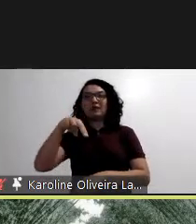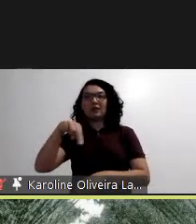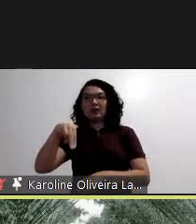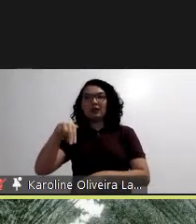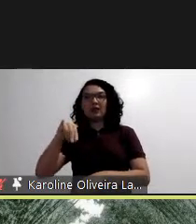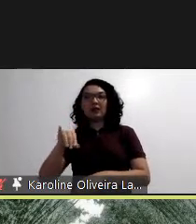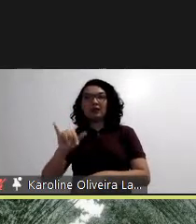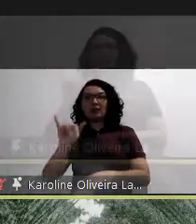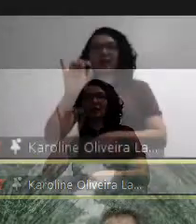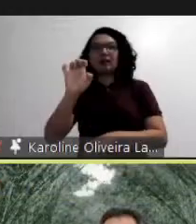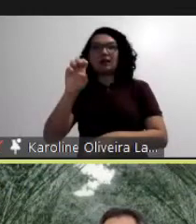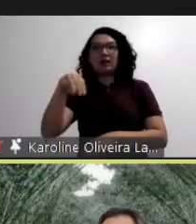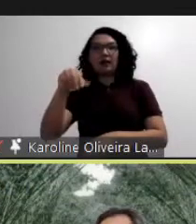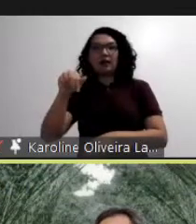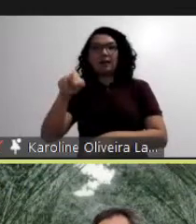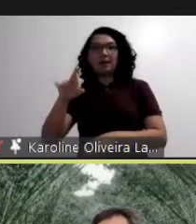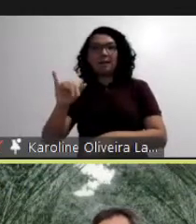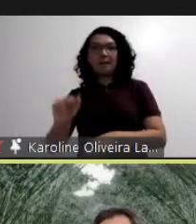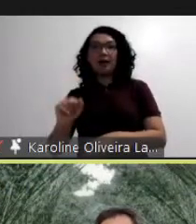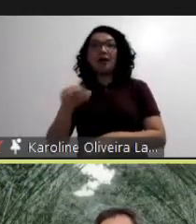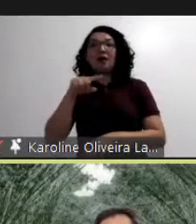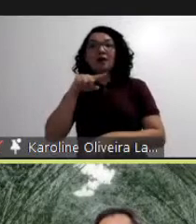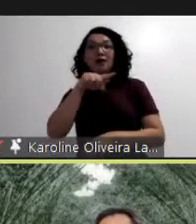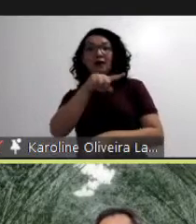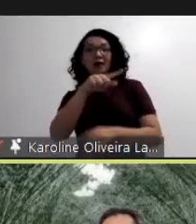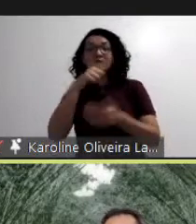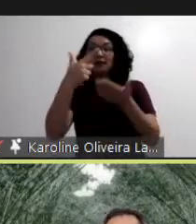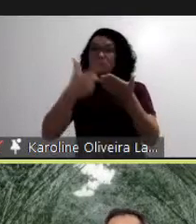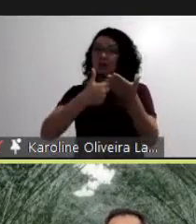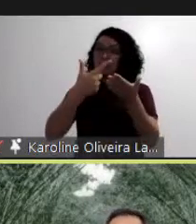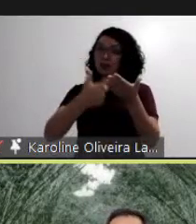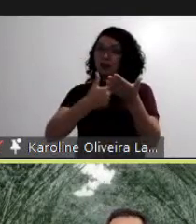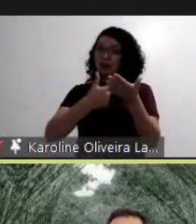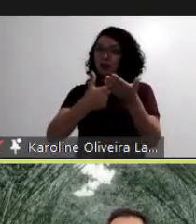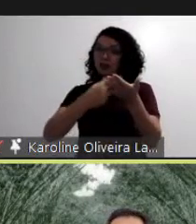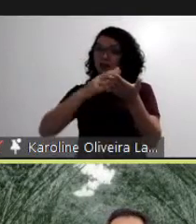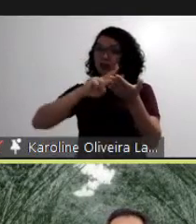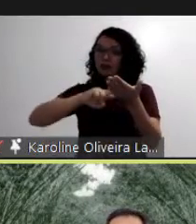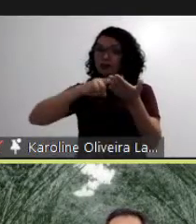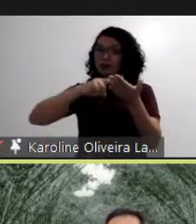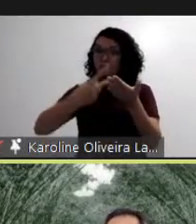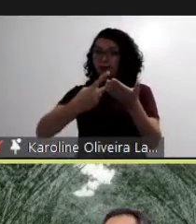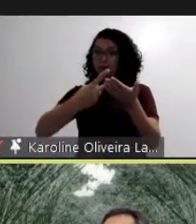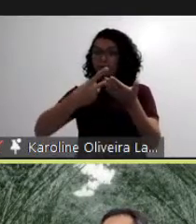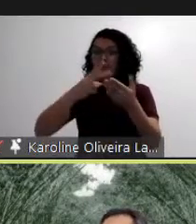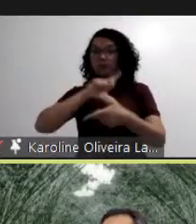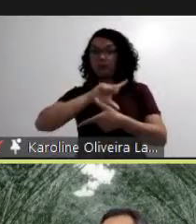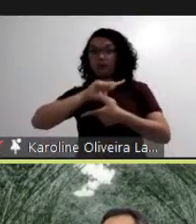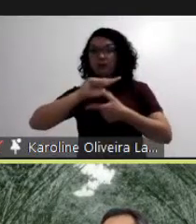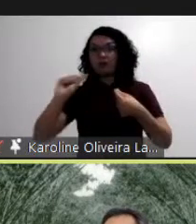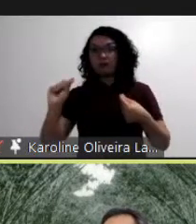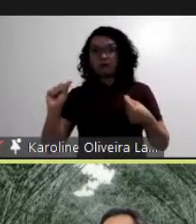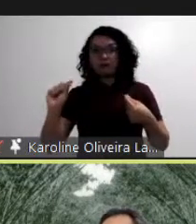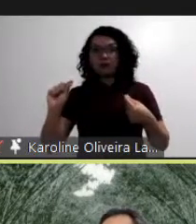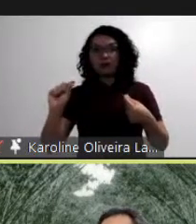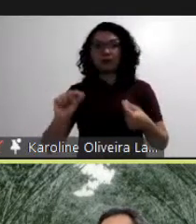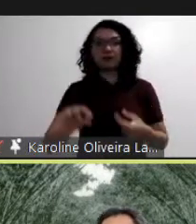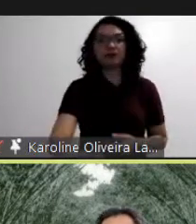que é uma tradução, uma versão do livro do Stamo Papadek, The Work of Oscar Niemeyer,